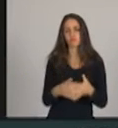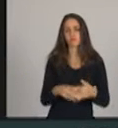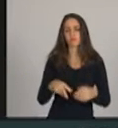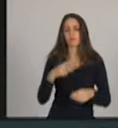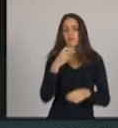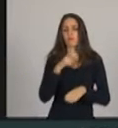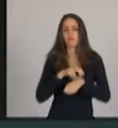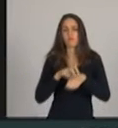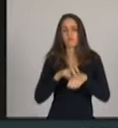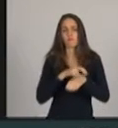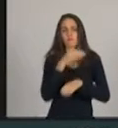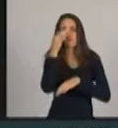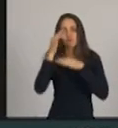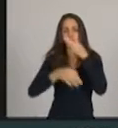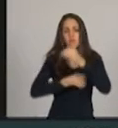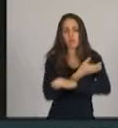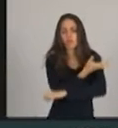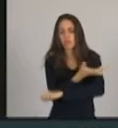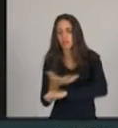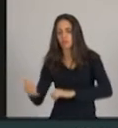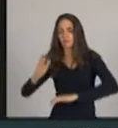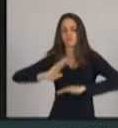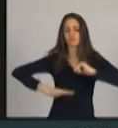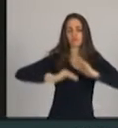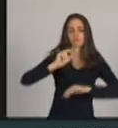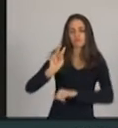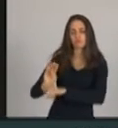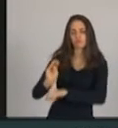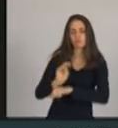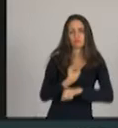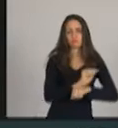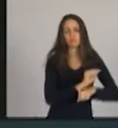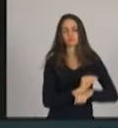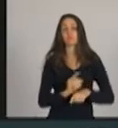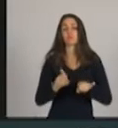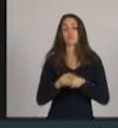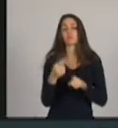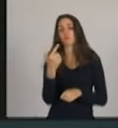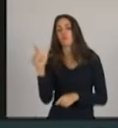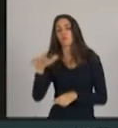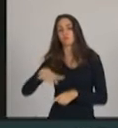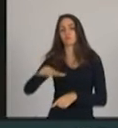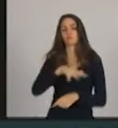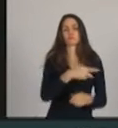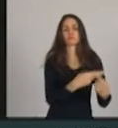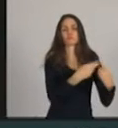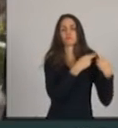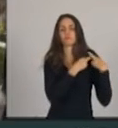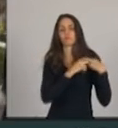jardineiros e outros profissionais responsáveis pela